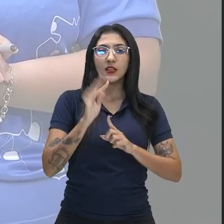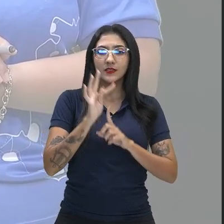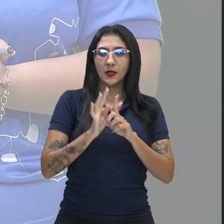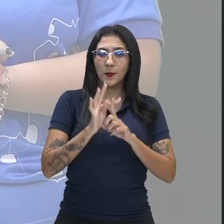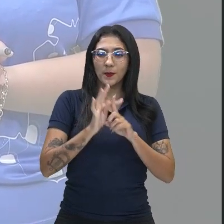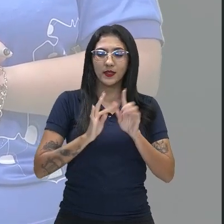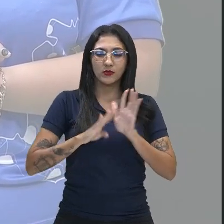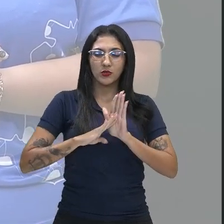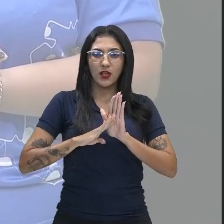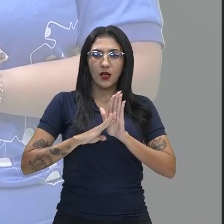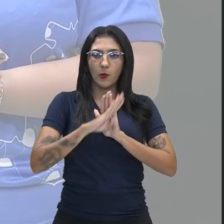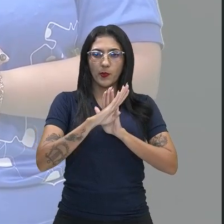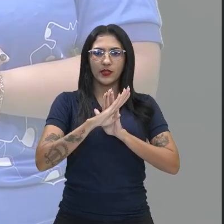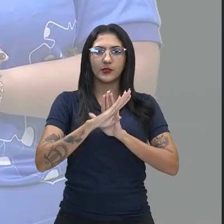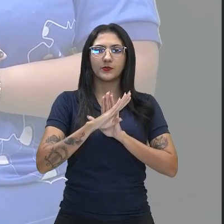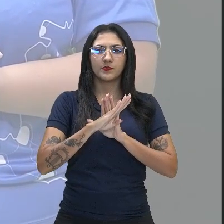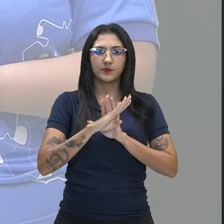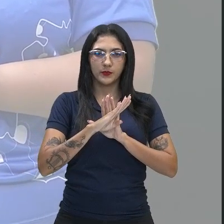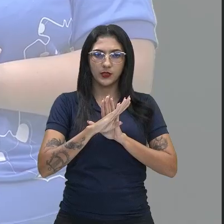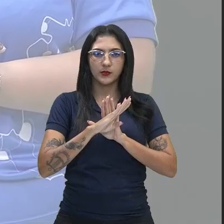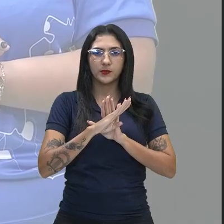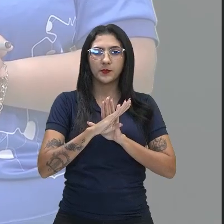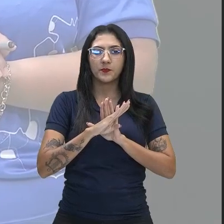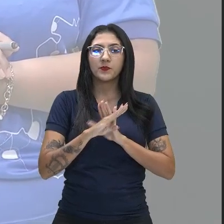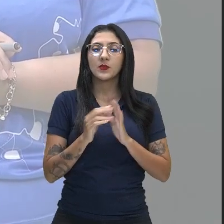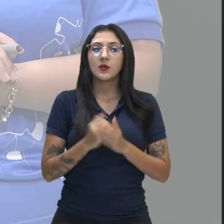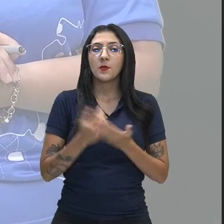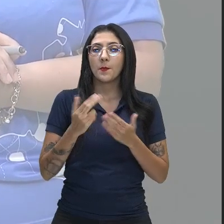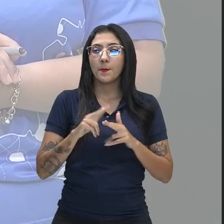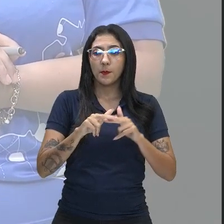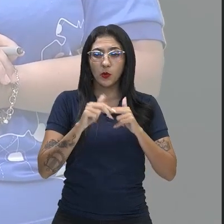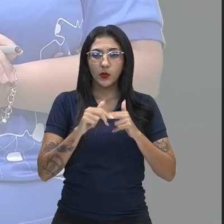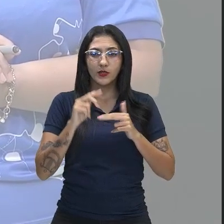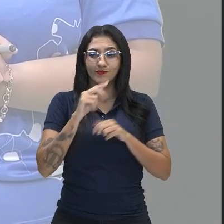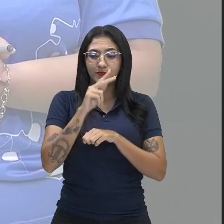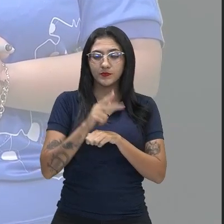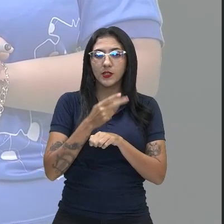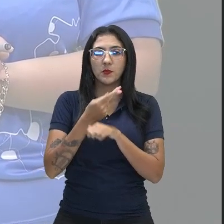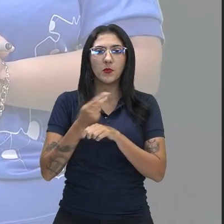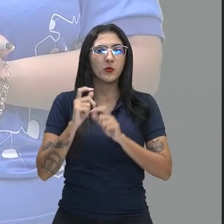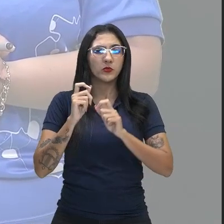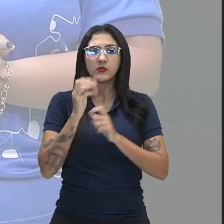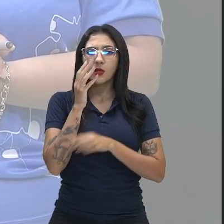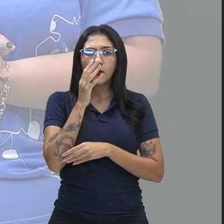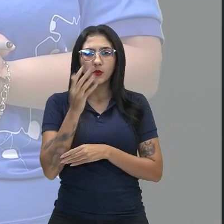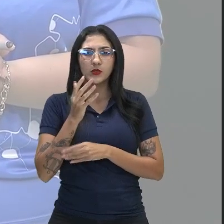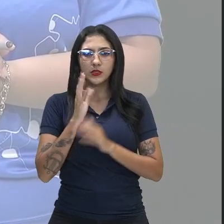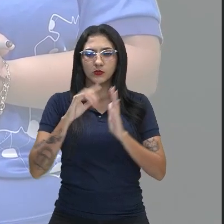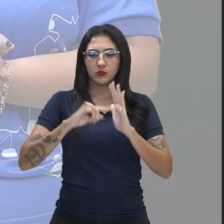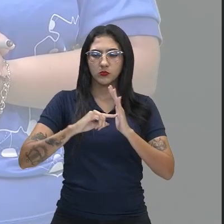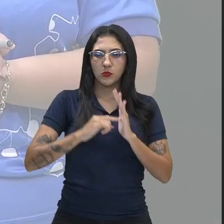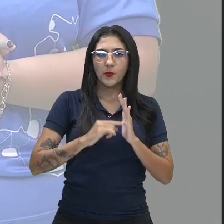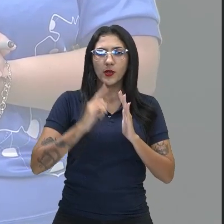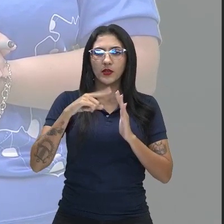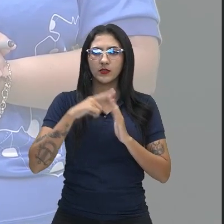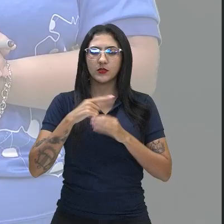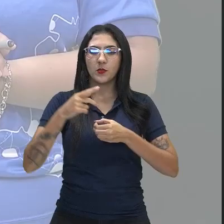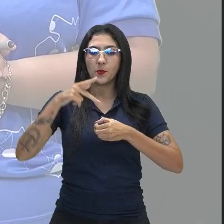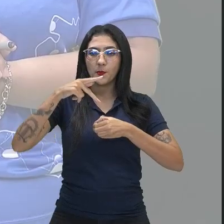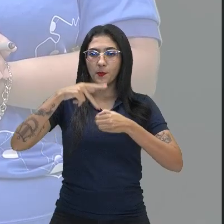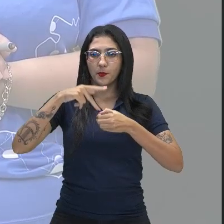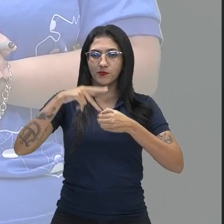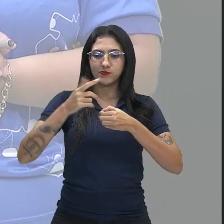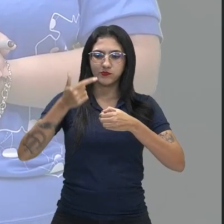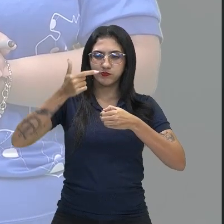aumenta significativamente. Portanto, em seguida, o que ocorria? O combustível é injetado nesse